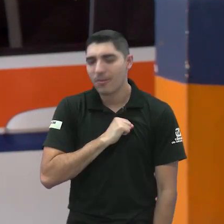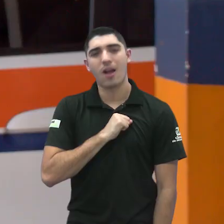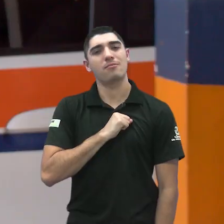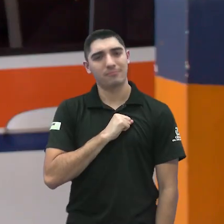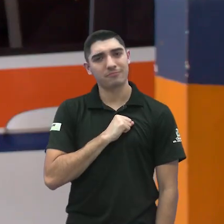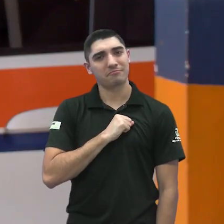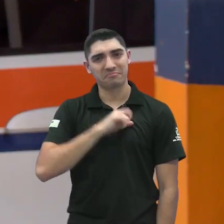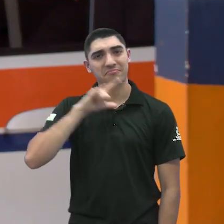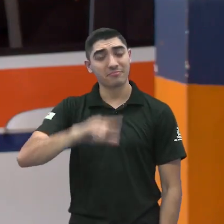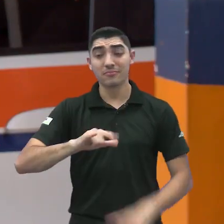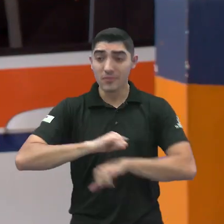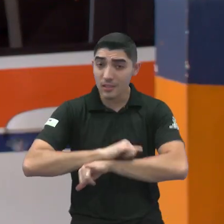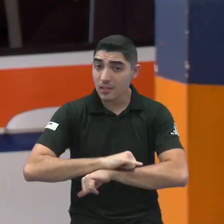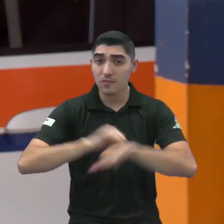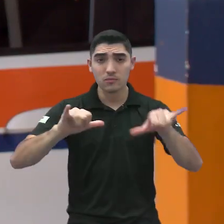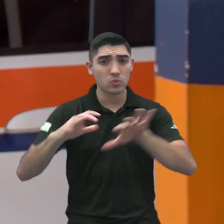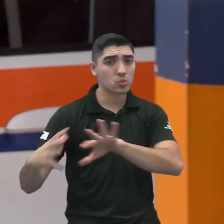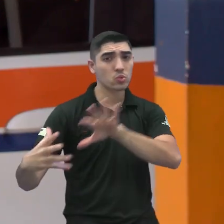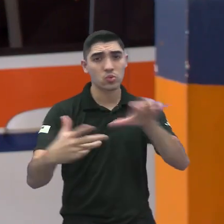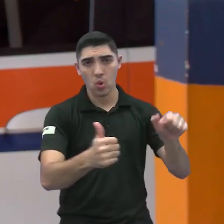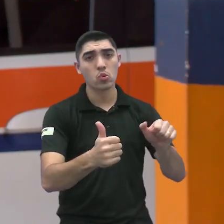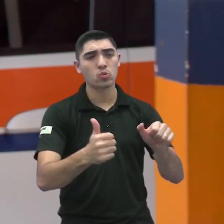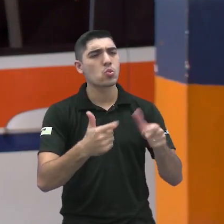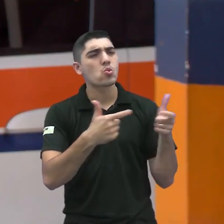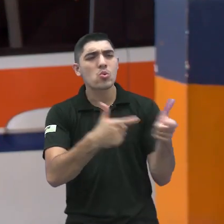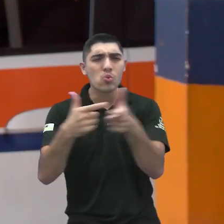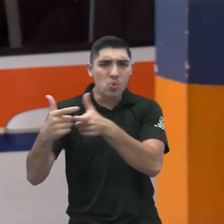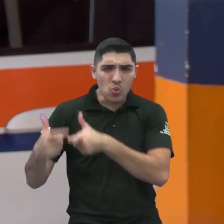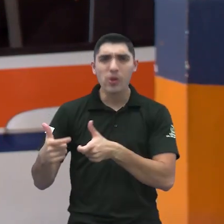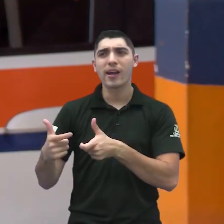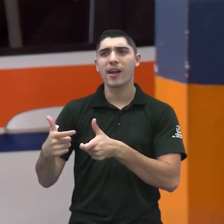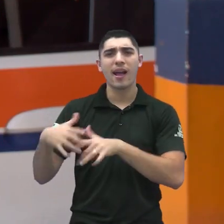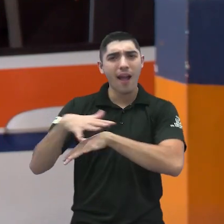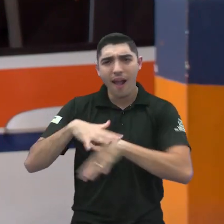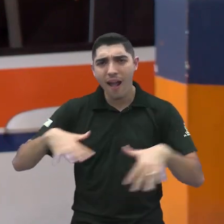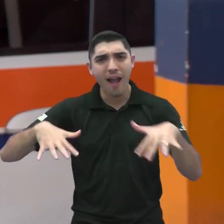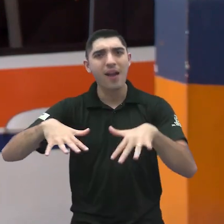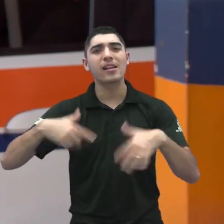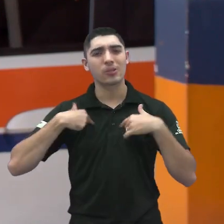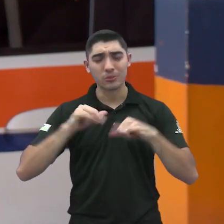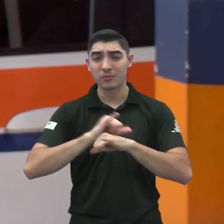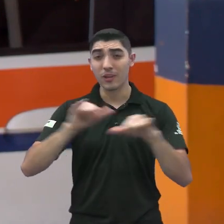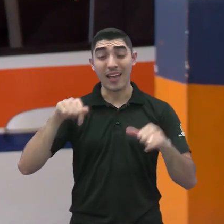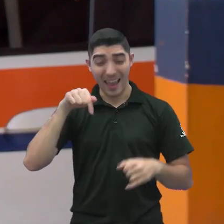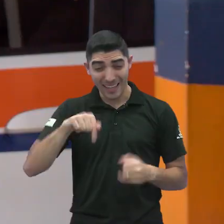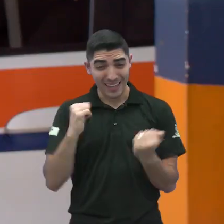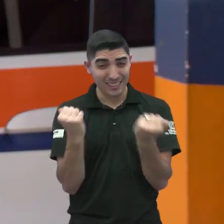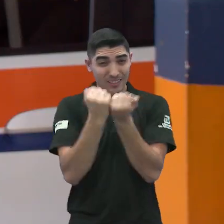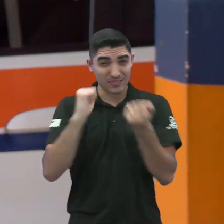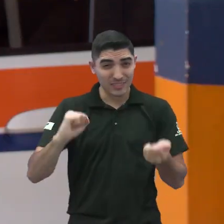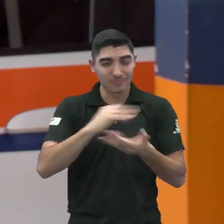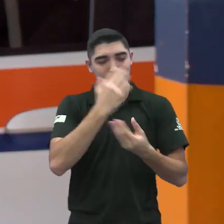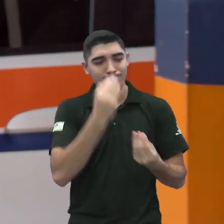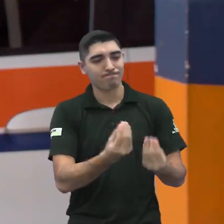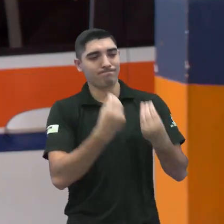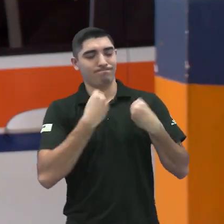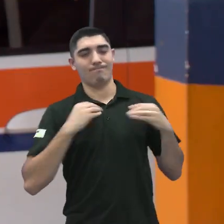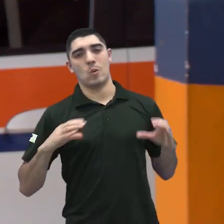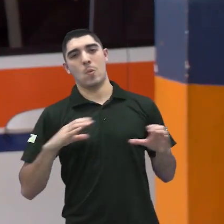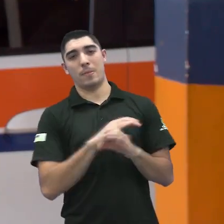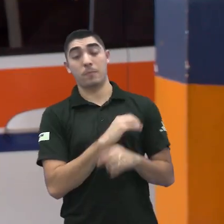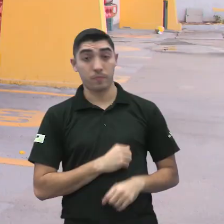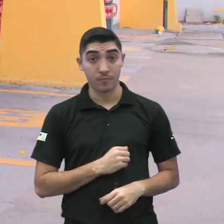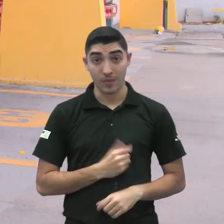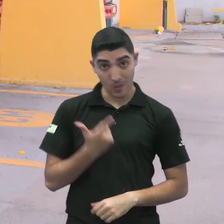amor mesmo, digo para todos, né, em todos os lugares que eu já trabalhei, todos os setores que eu já trabalhei, mas a Defesa Civil é a que